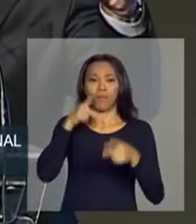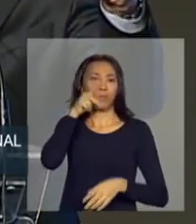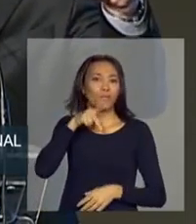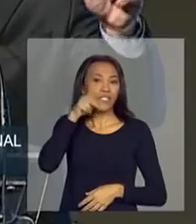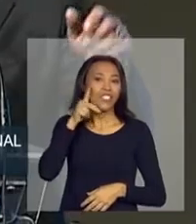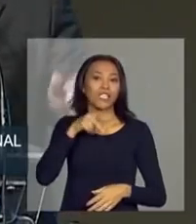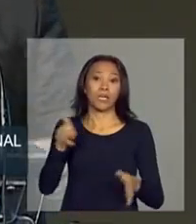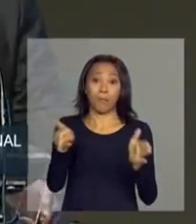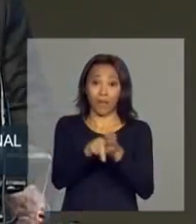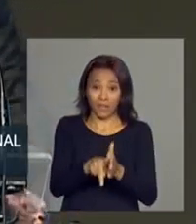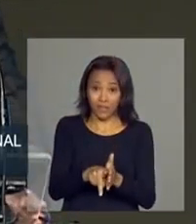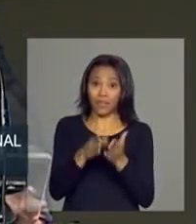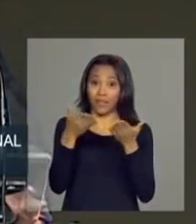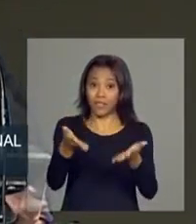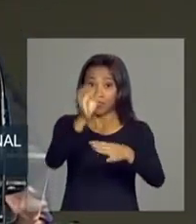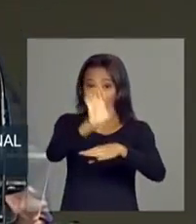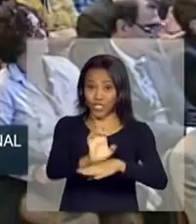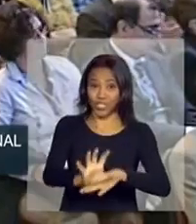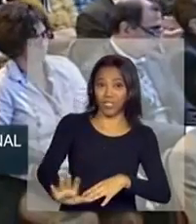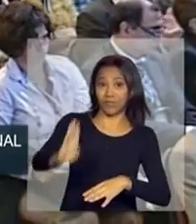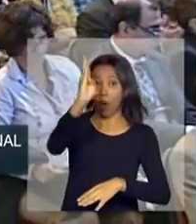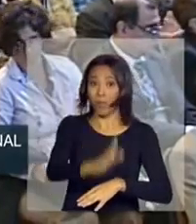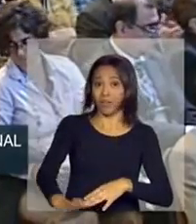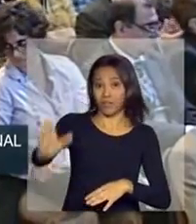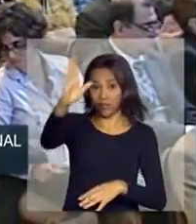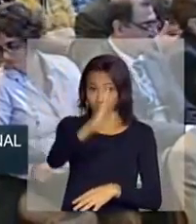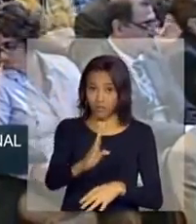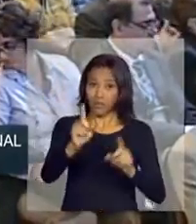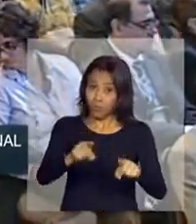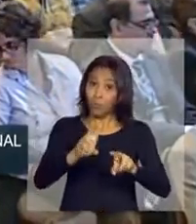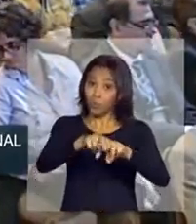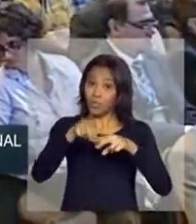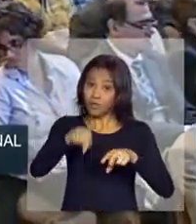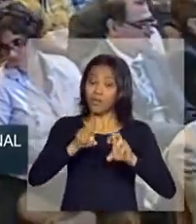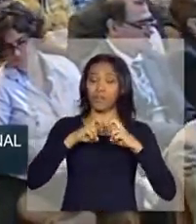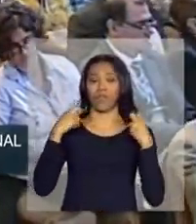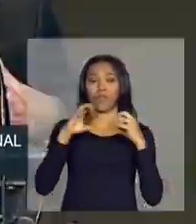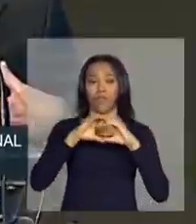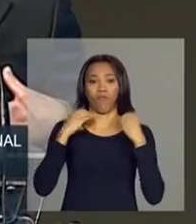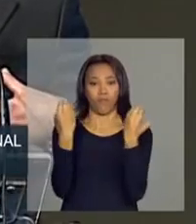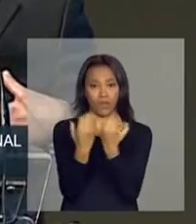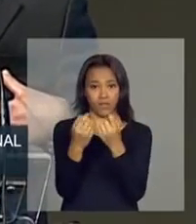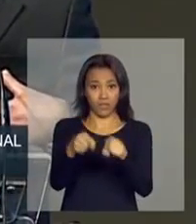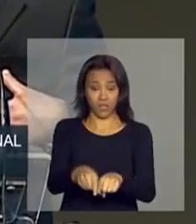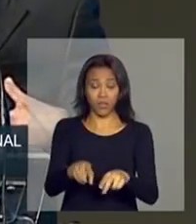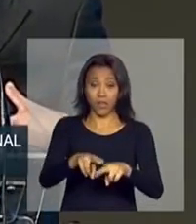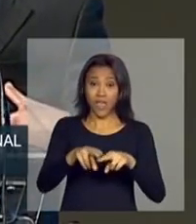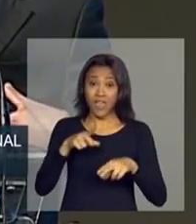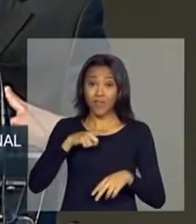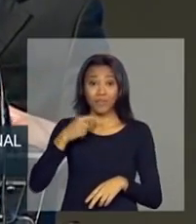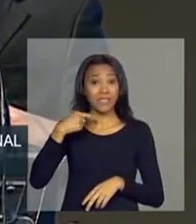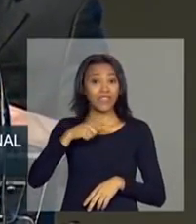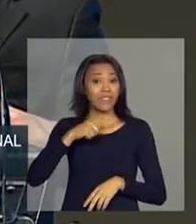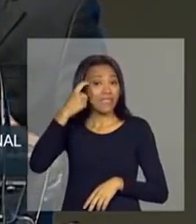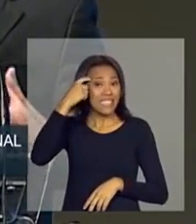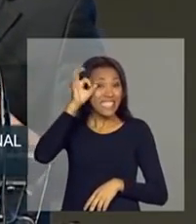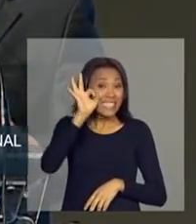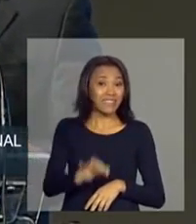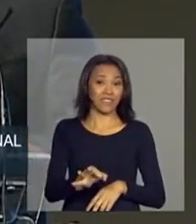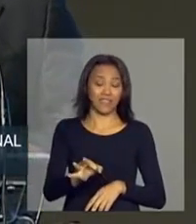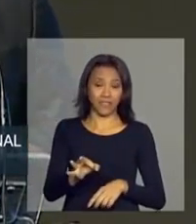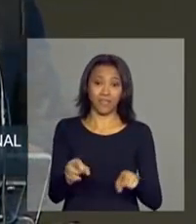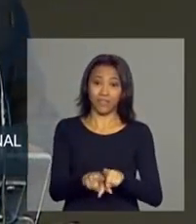PNDR porque entendemos que ela deve ser debatida com toda a sociedade e deve ser não uma política de governo, mas uma